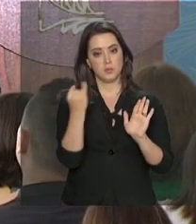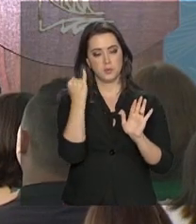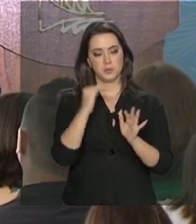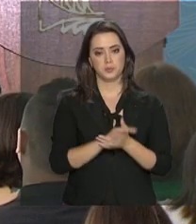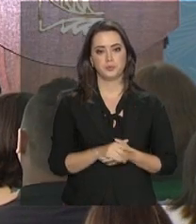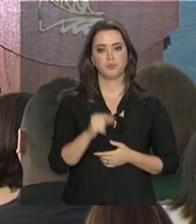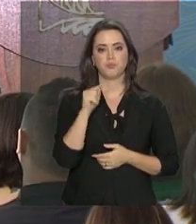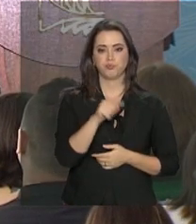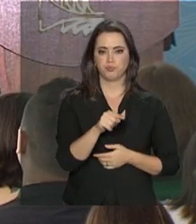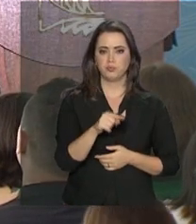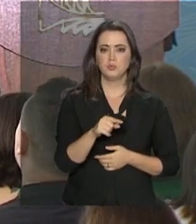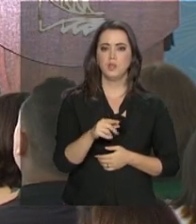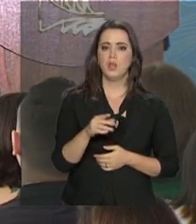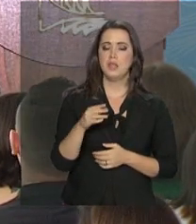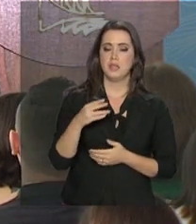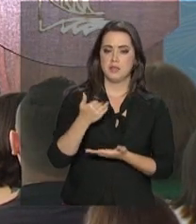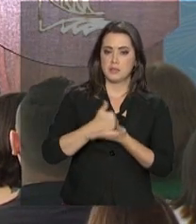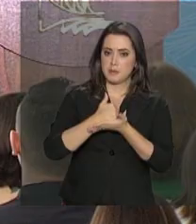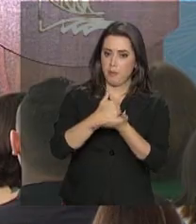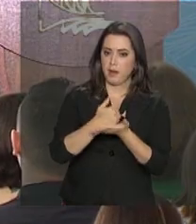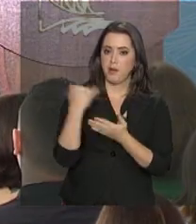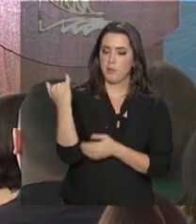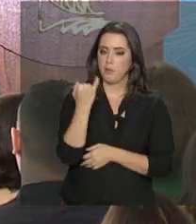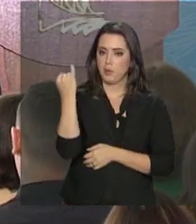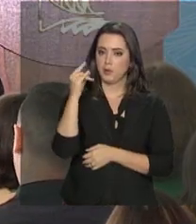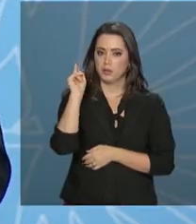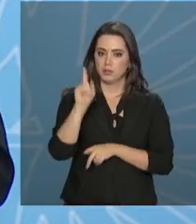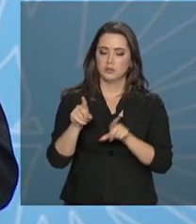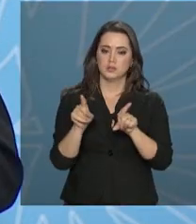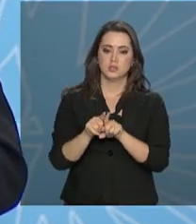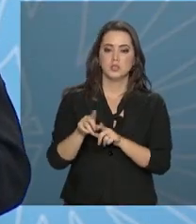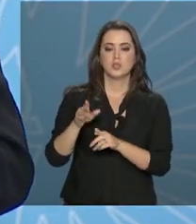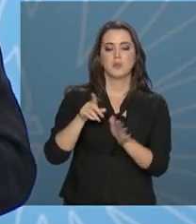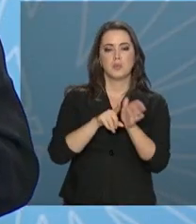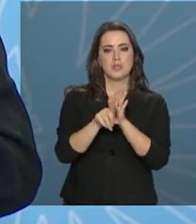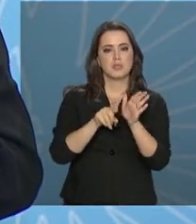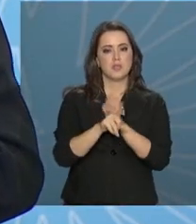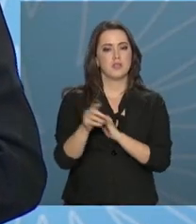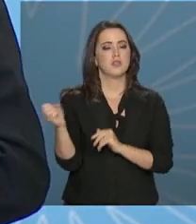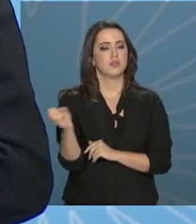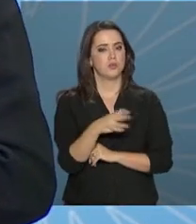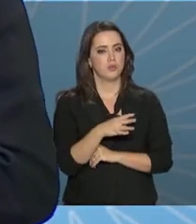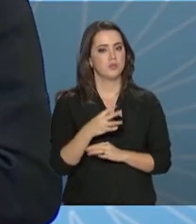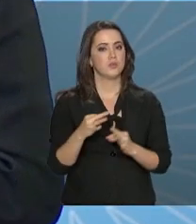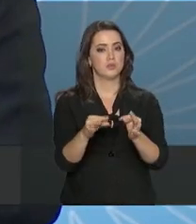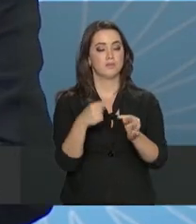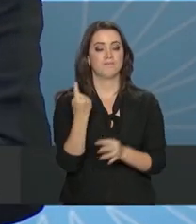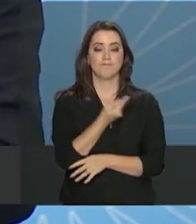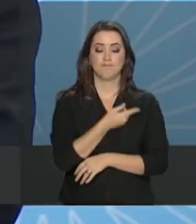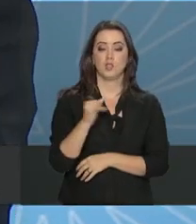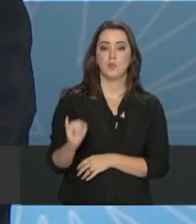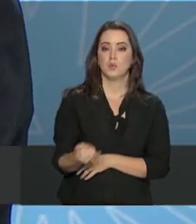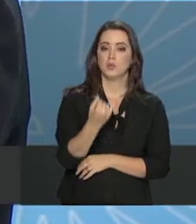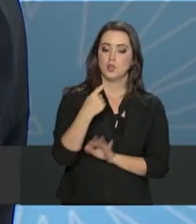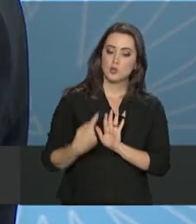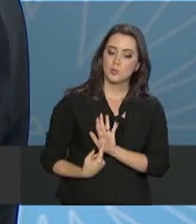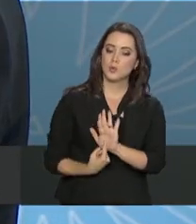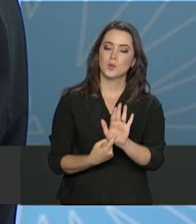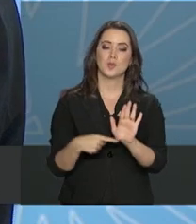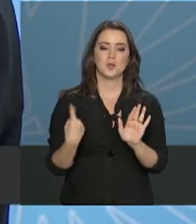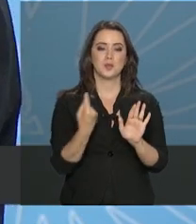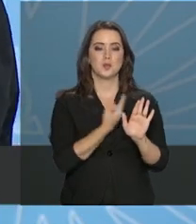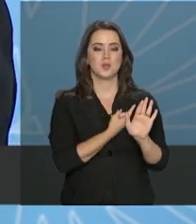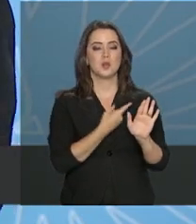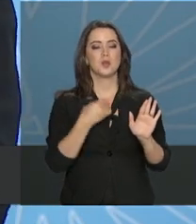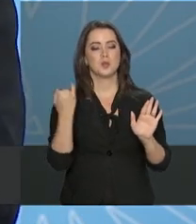coroa a nossa gestão, em especial no campo da pesquisa, da ciência e inovação, é a oportunidade que a gente tem de mostrar o talento dos